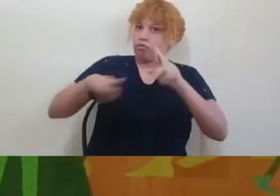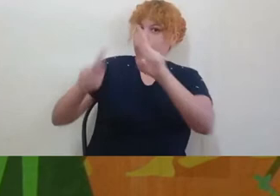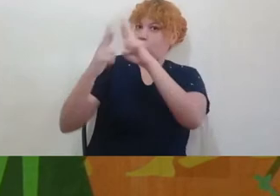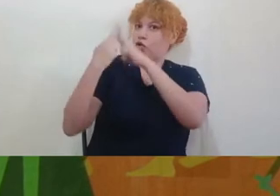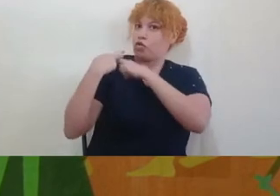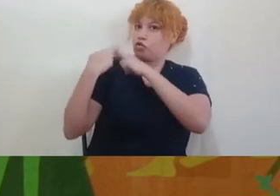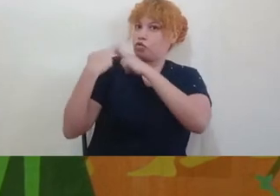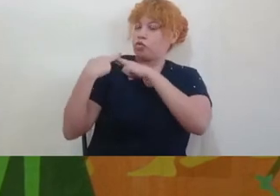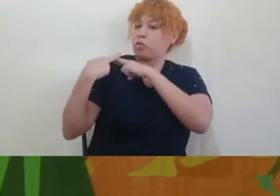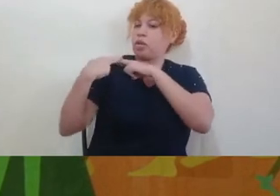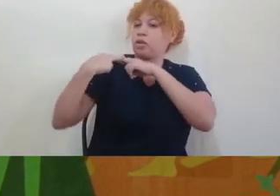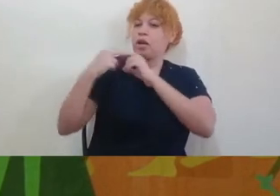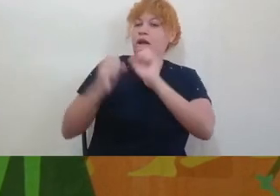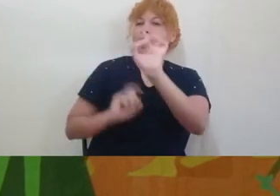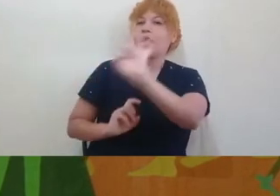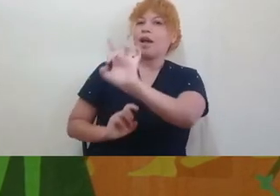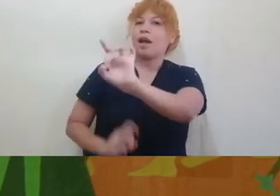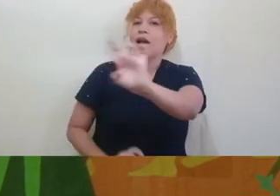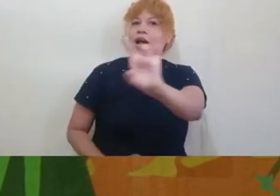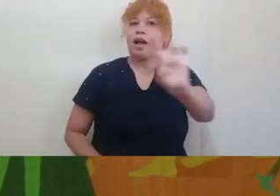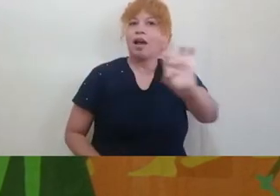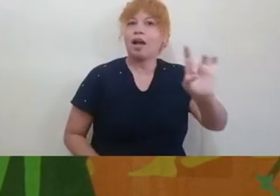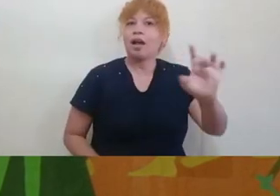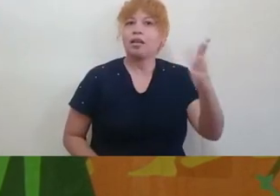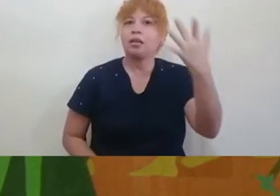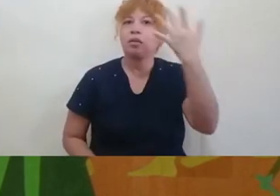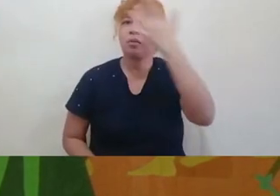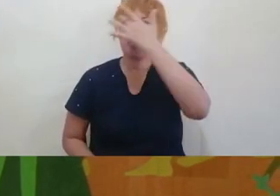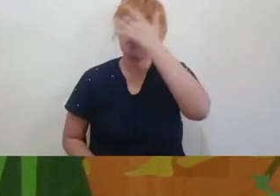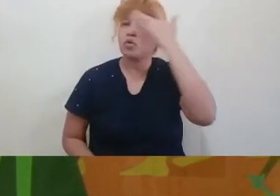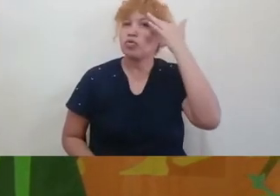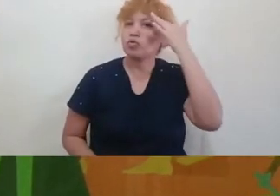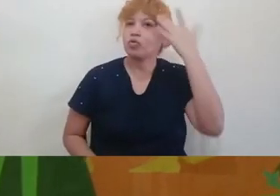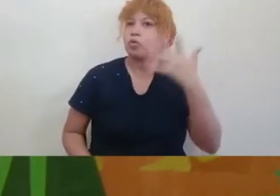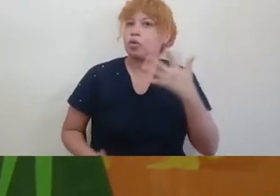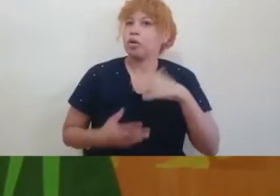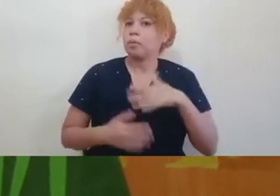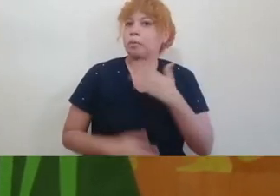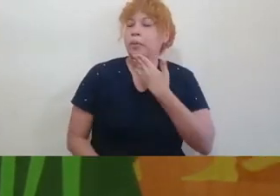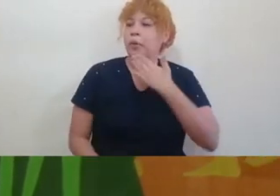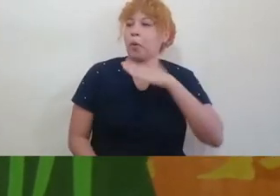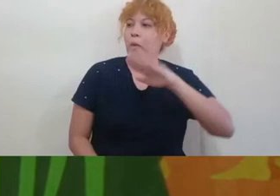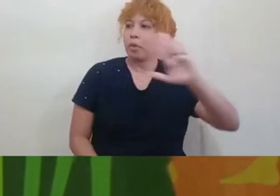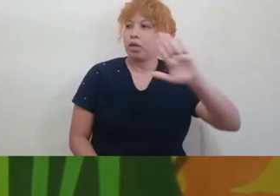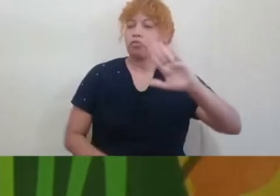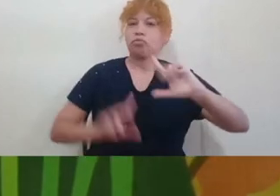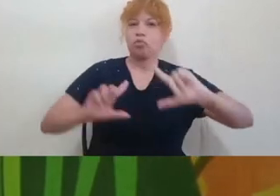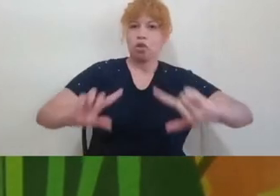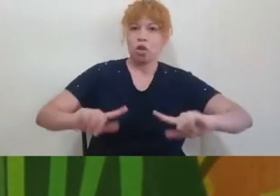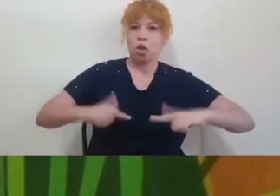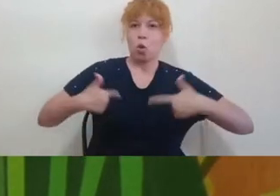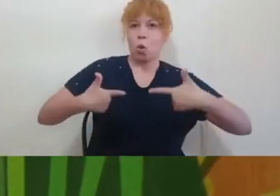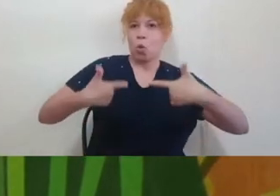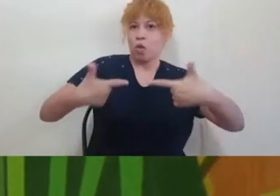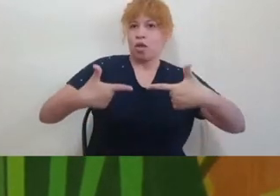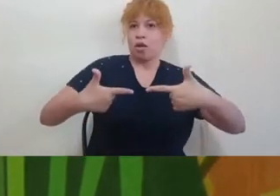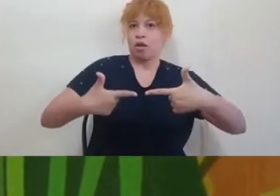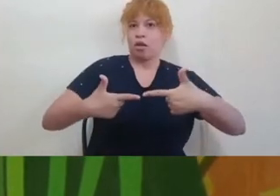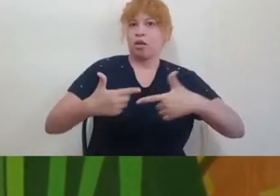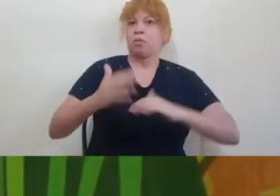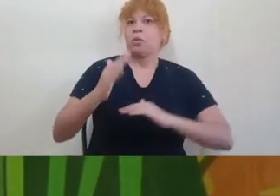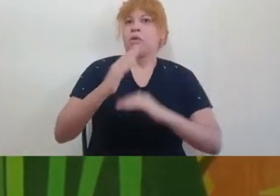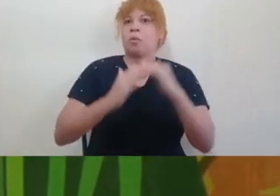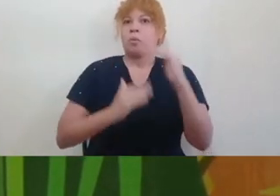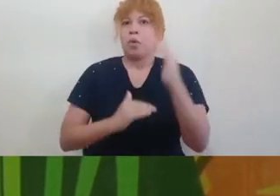Eu, Marcelo Brito Carneiro Leão, reitor da Universidade Federal Rural de Pernambuco, no uso de minhas